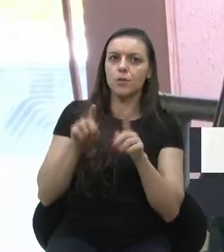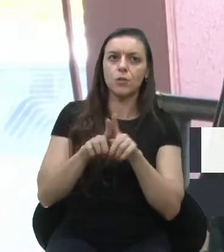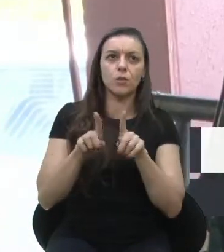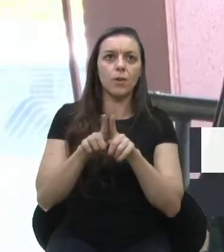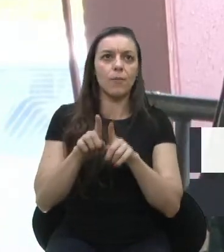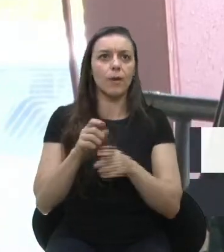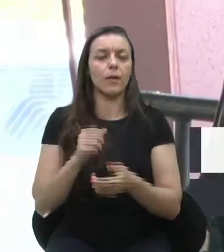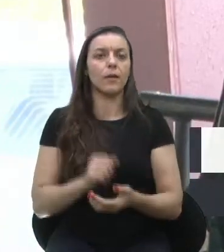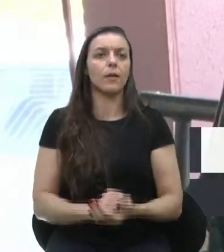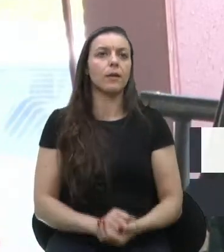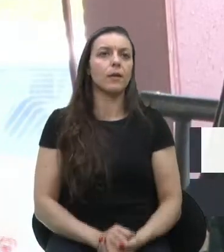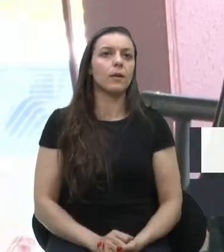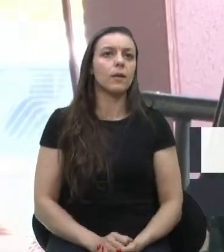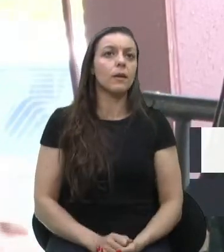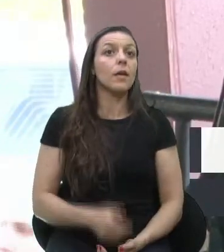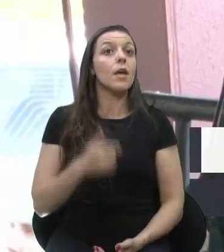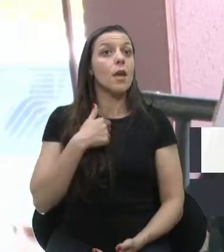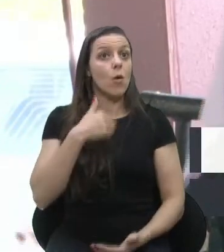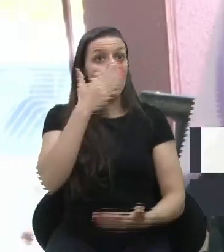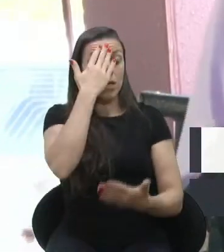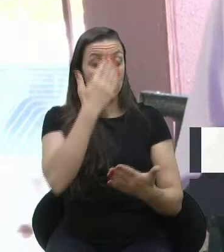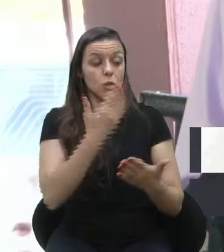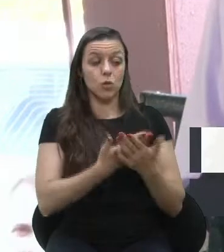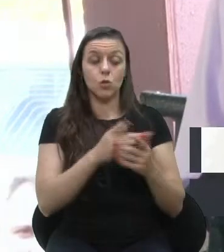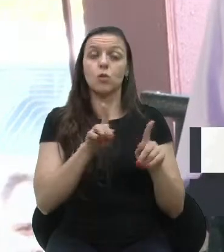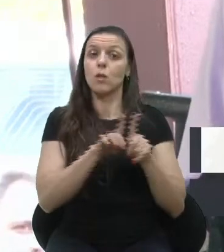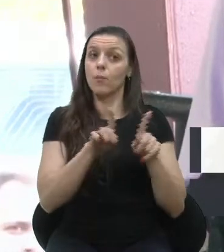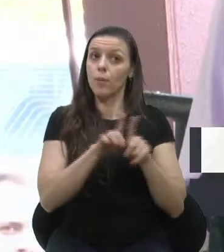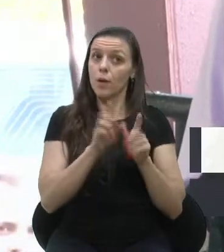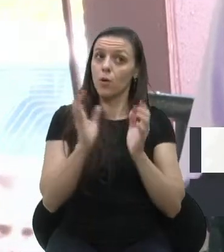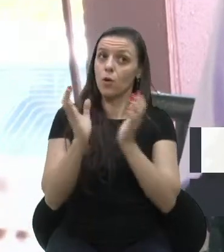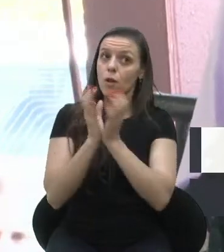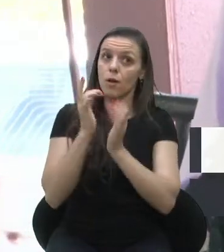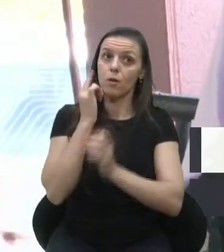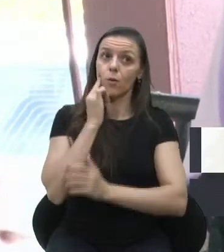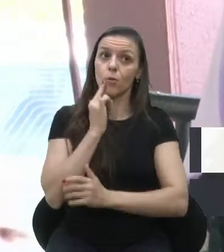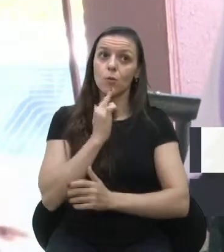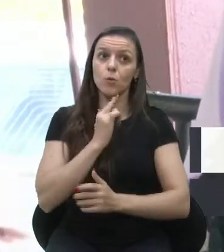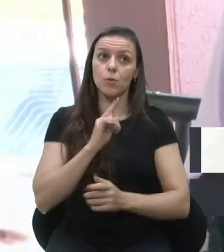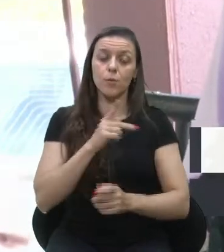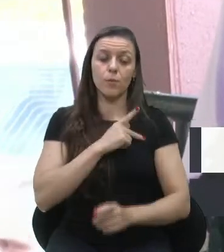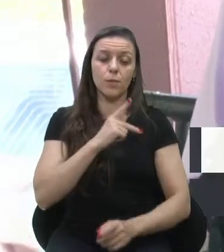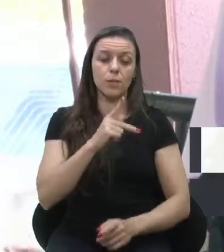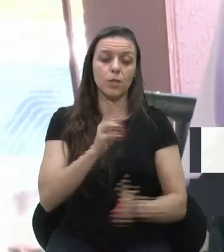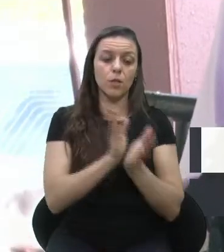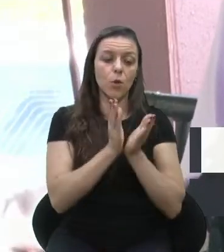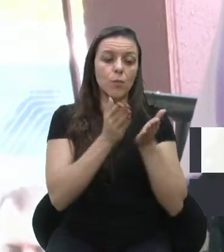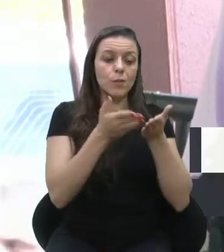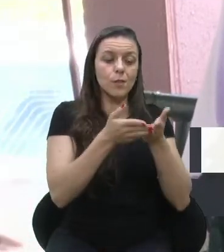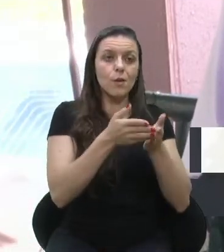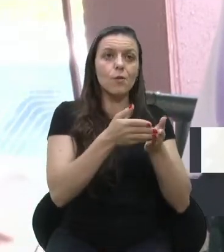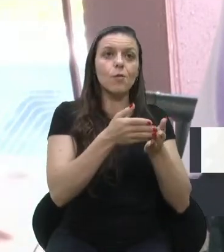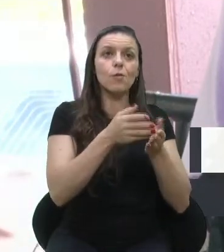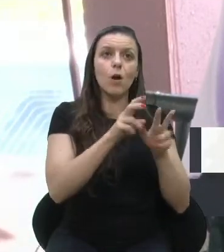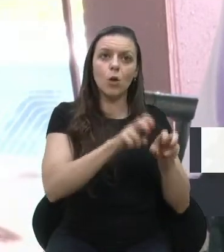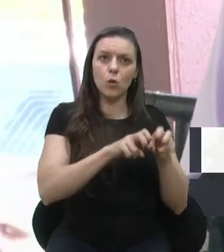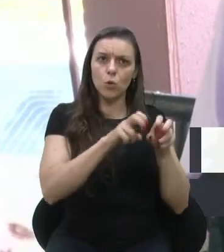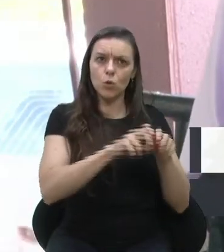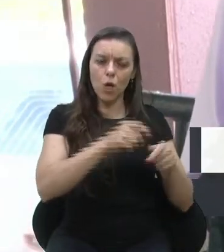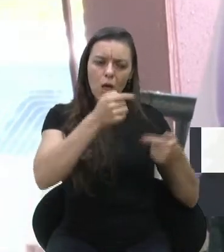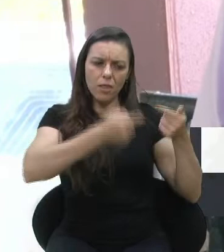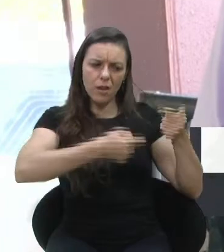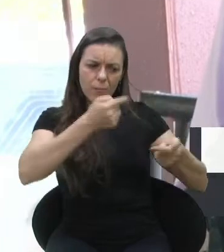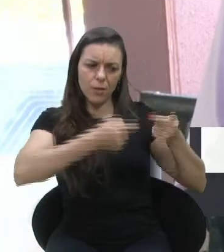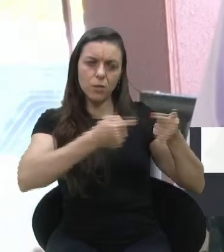coisa parecida e eu acredito sim colega Lucas que estava na presidente da Comissão da Agricultura no passar o que ele batia muito